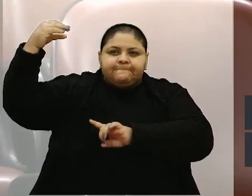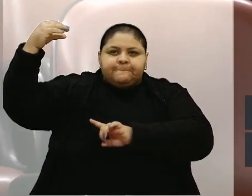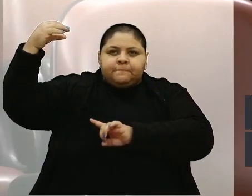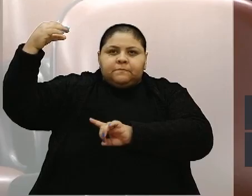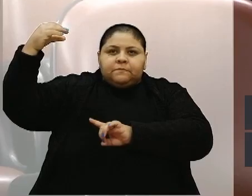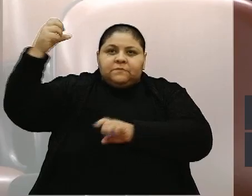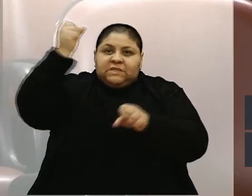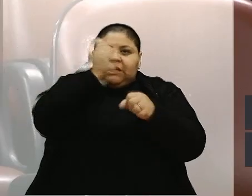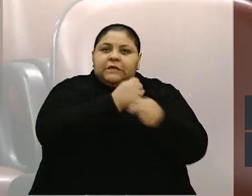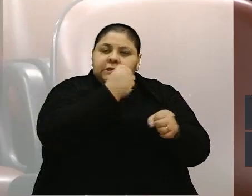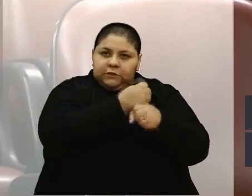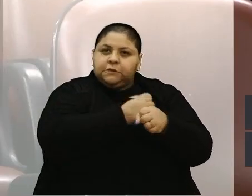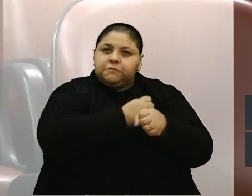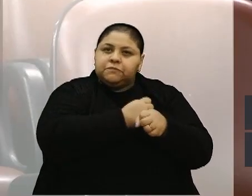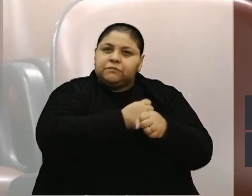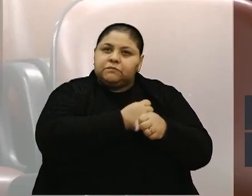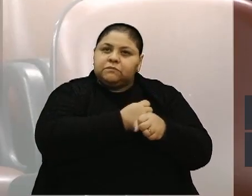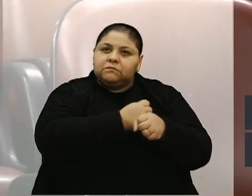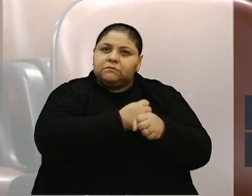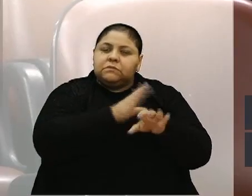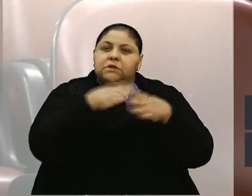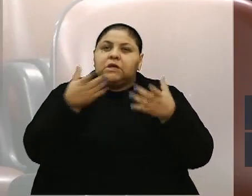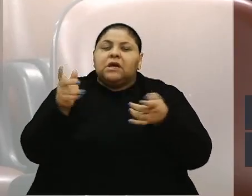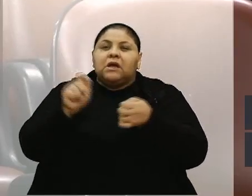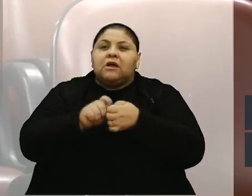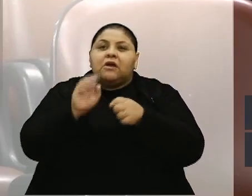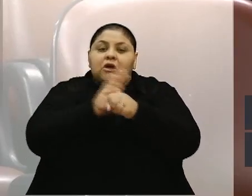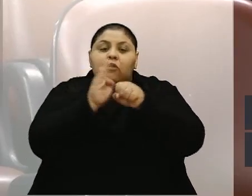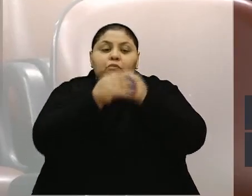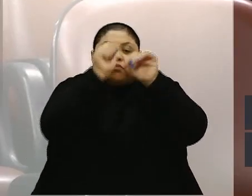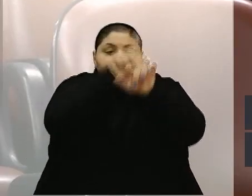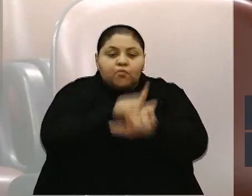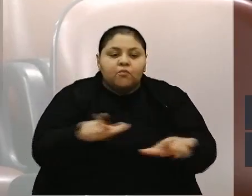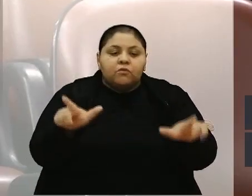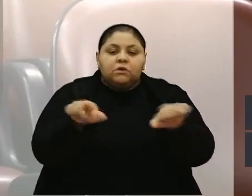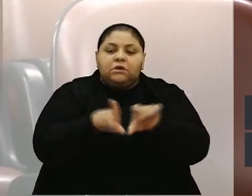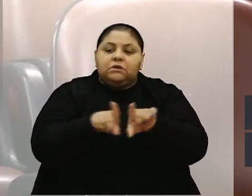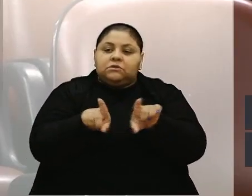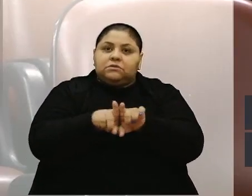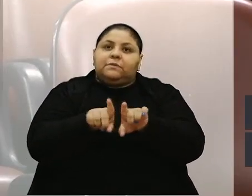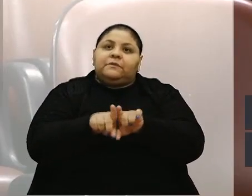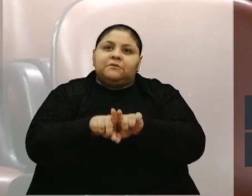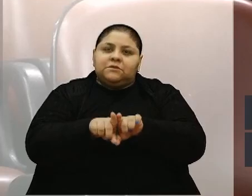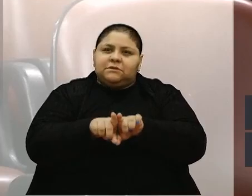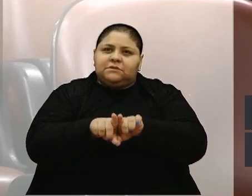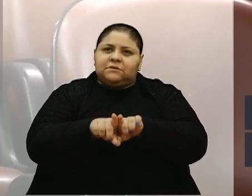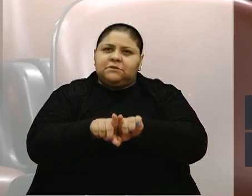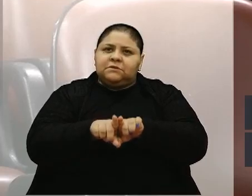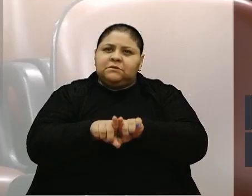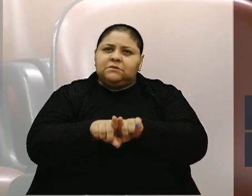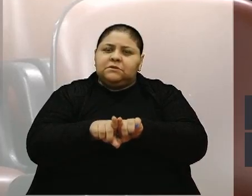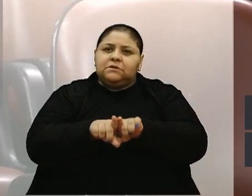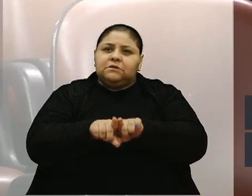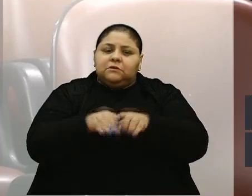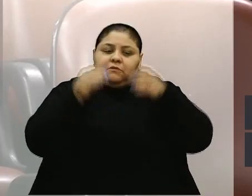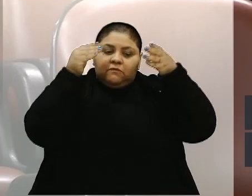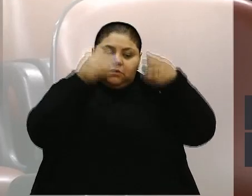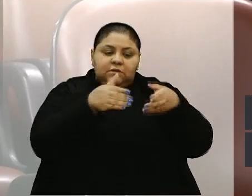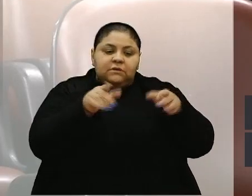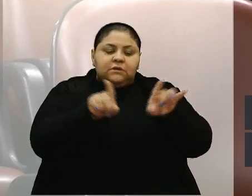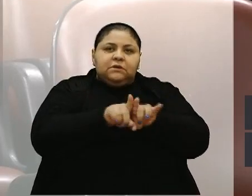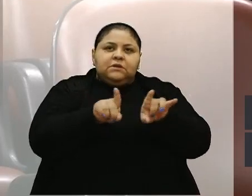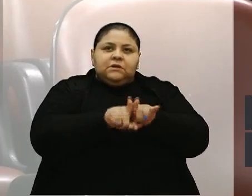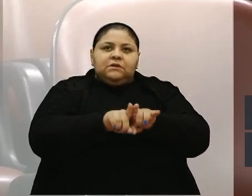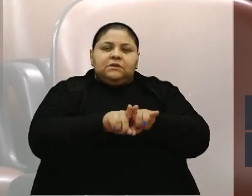as obras. Então a gente faz o Bairro Limpo nos bairros de Caxias do Sul, se espelhando